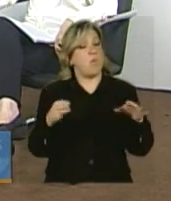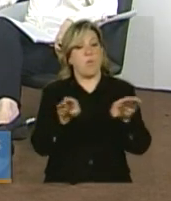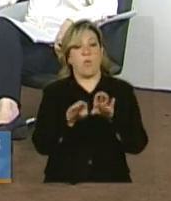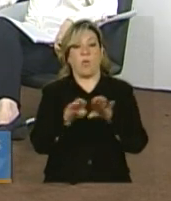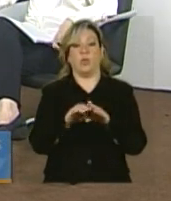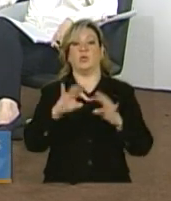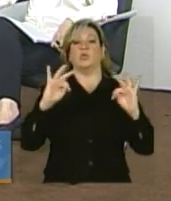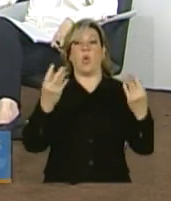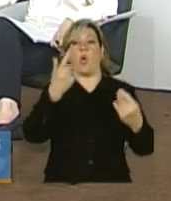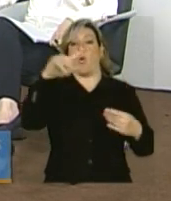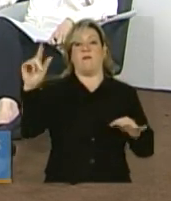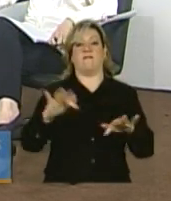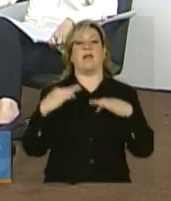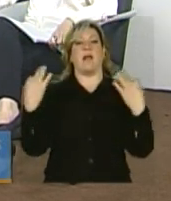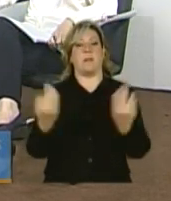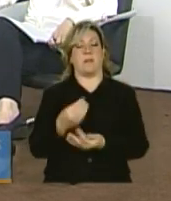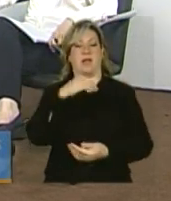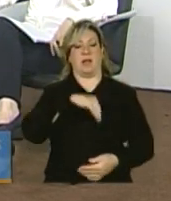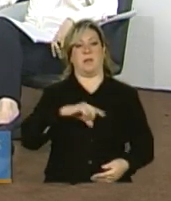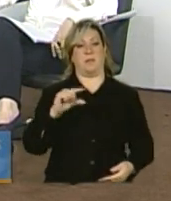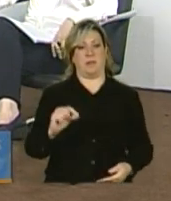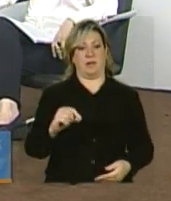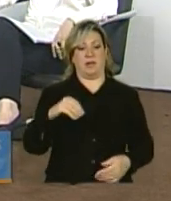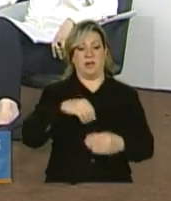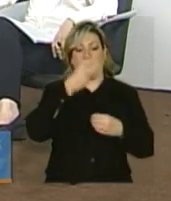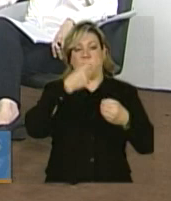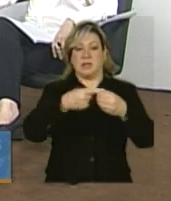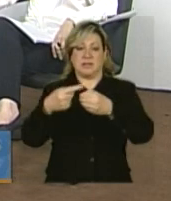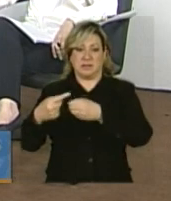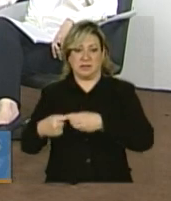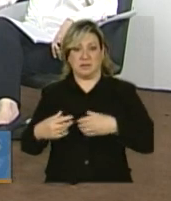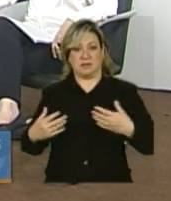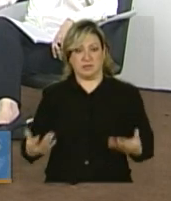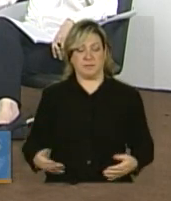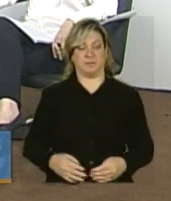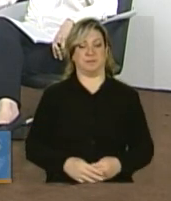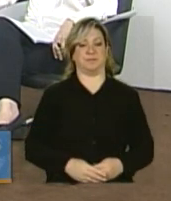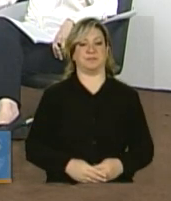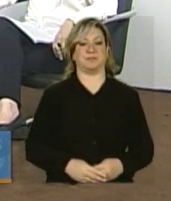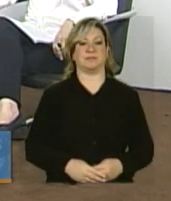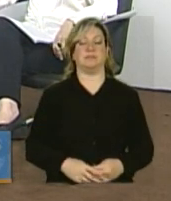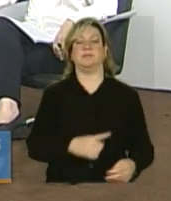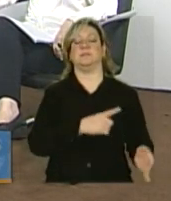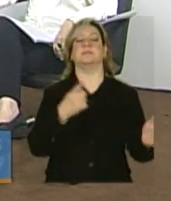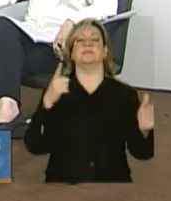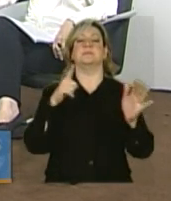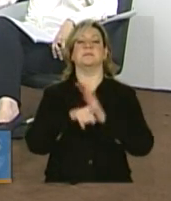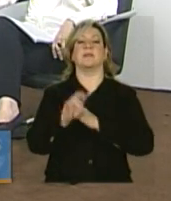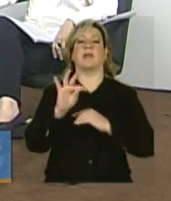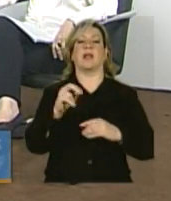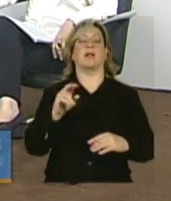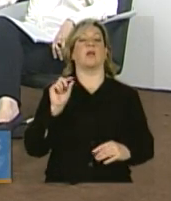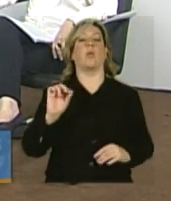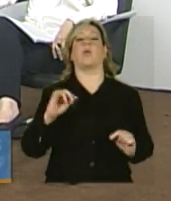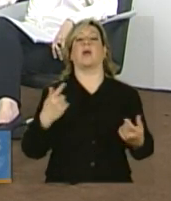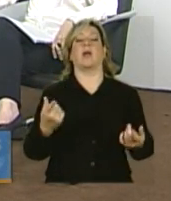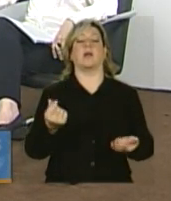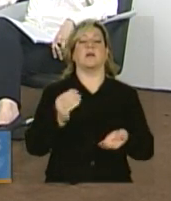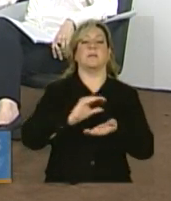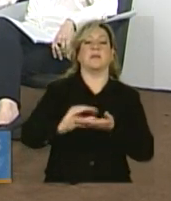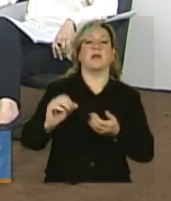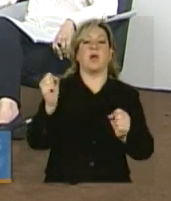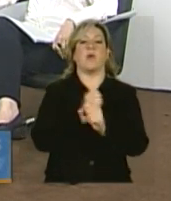outras famílias de baixa renda do município. Tânia, o que são empreendimentos de